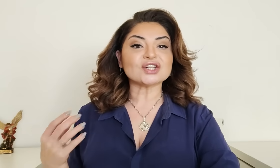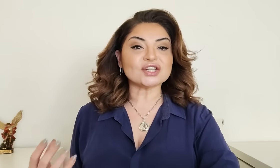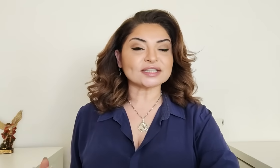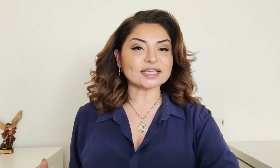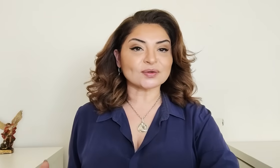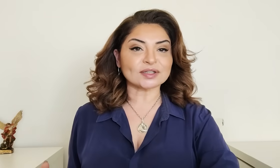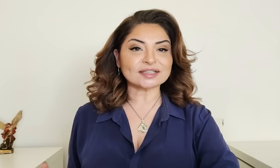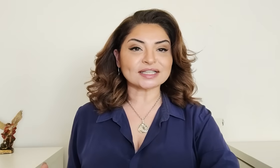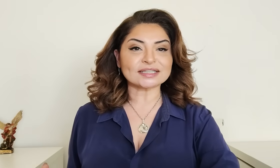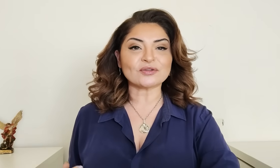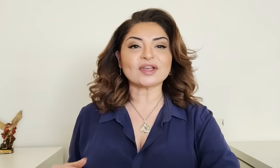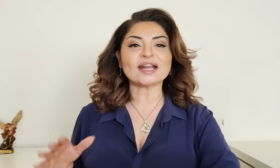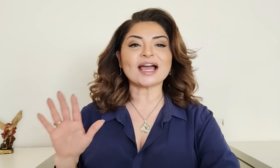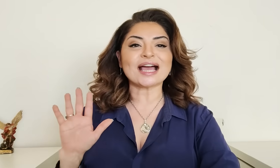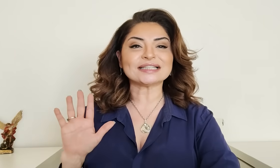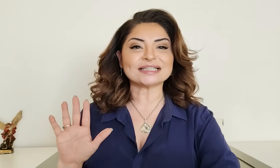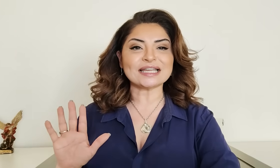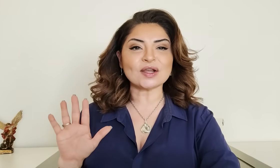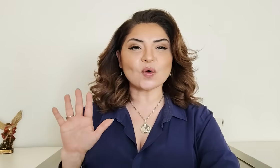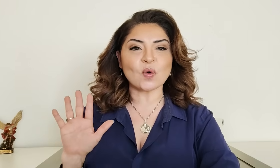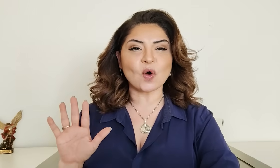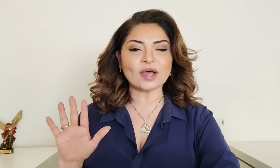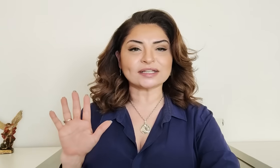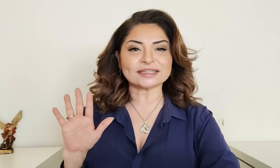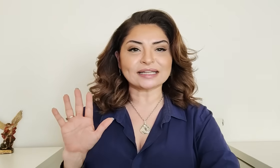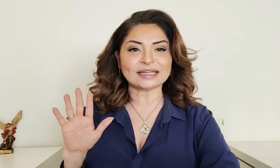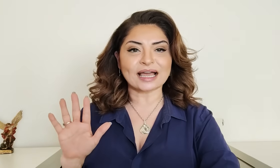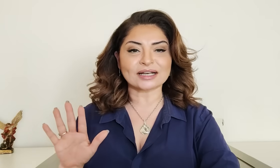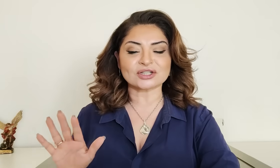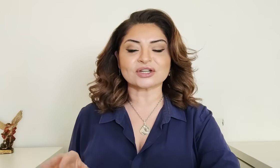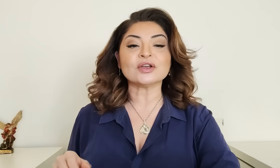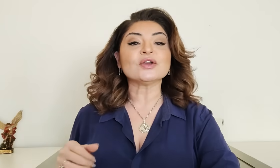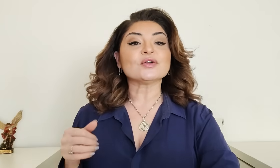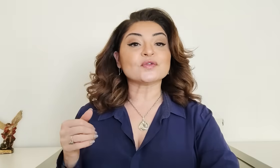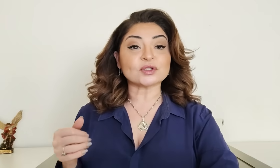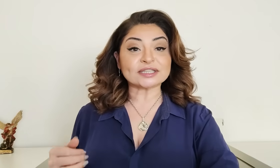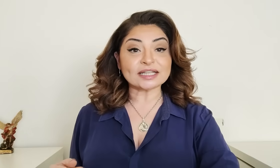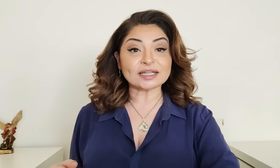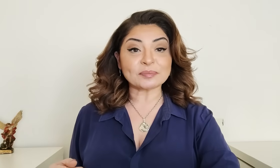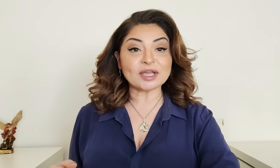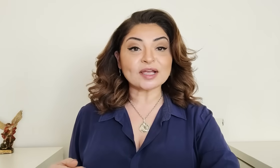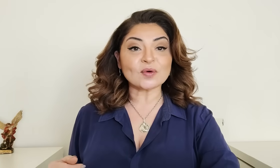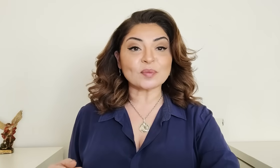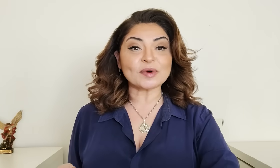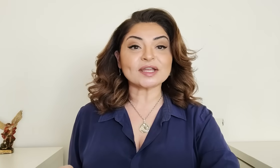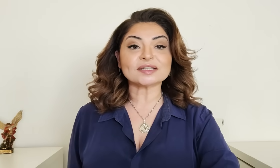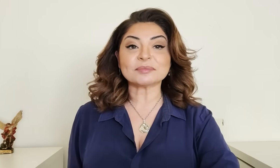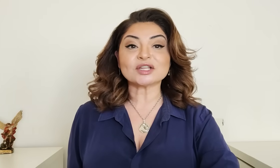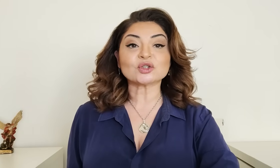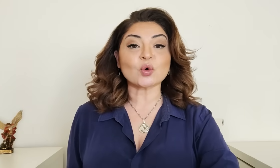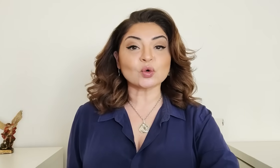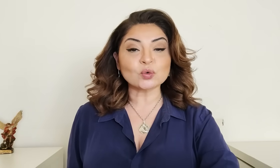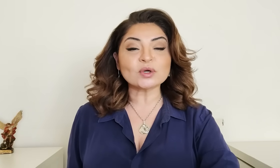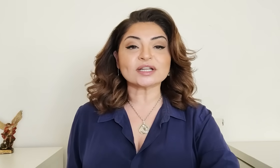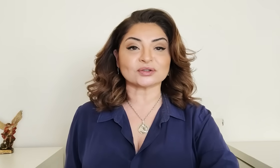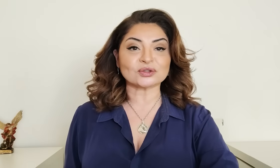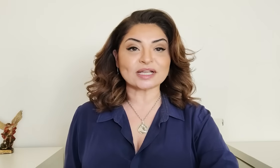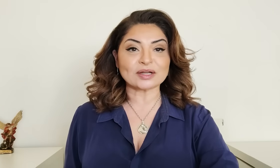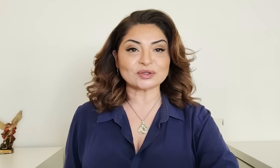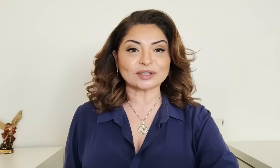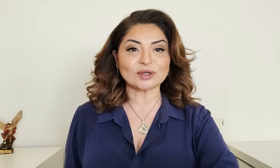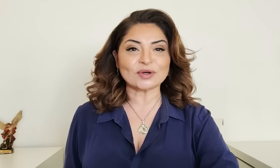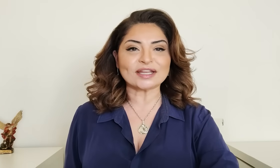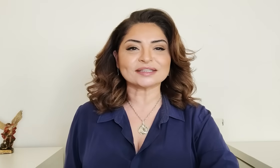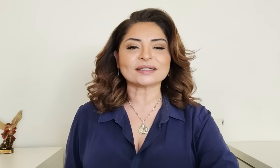Antagonista, de segunda a sexta-feira, às 5 horas da tarde. Você também acompanha as minhas colunas